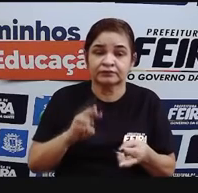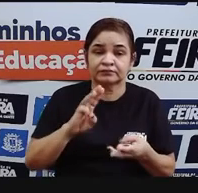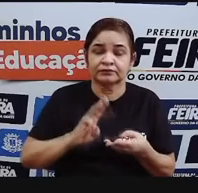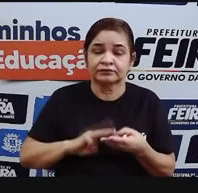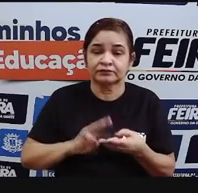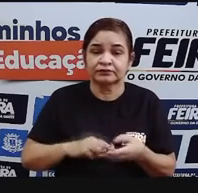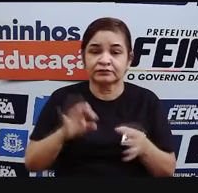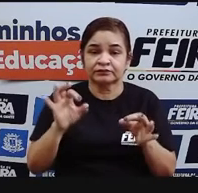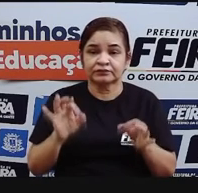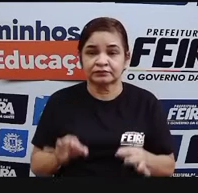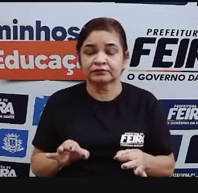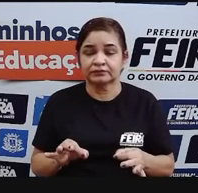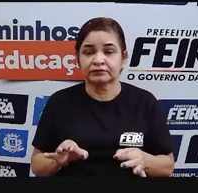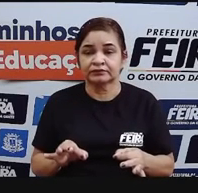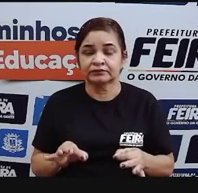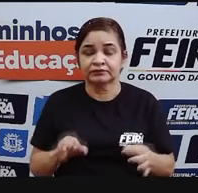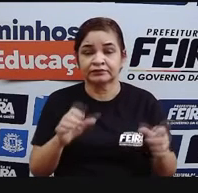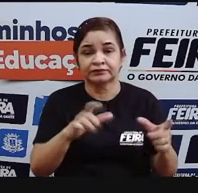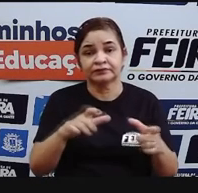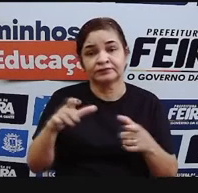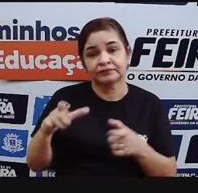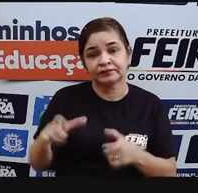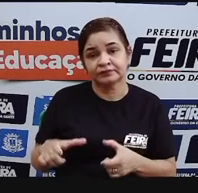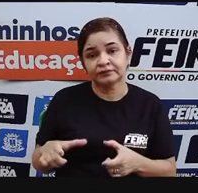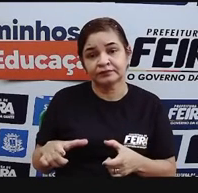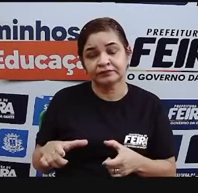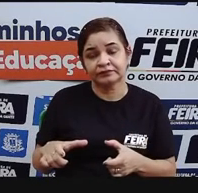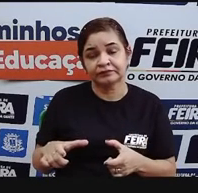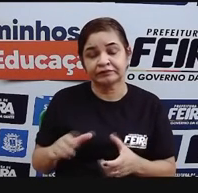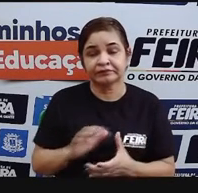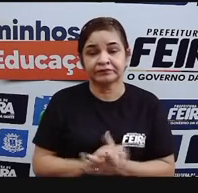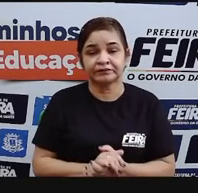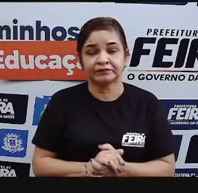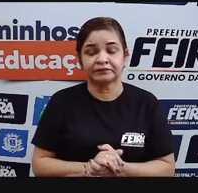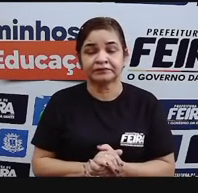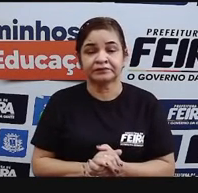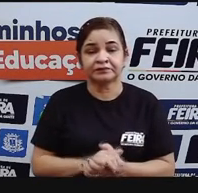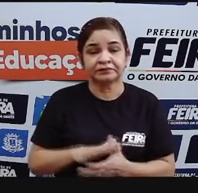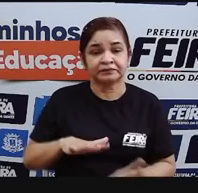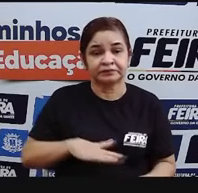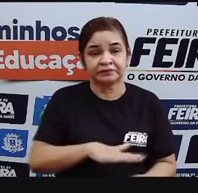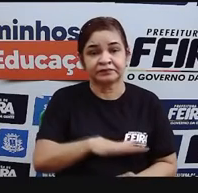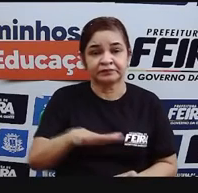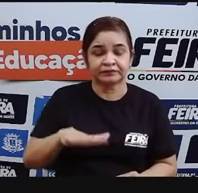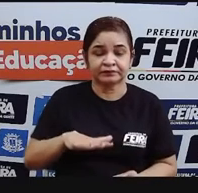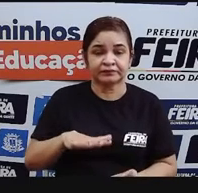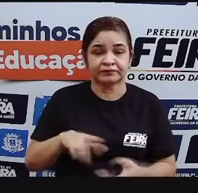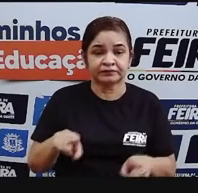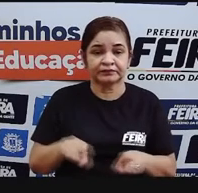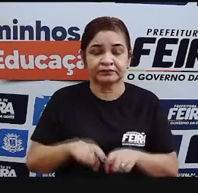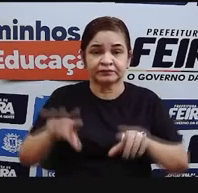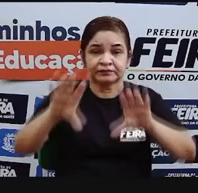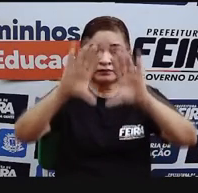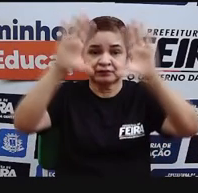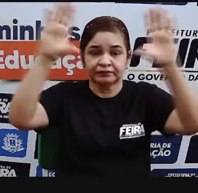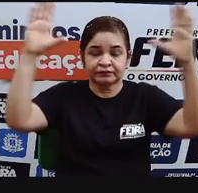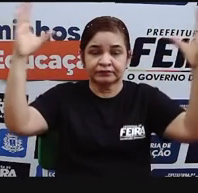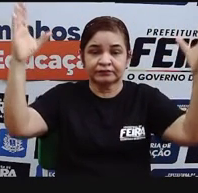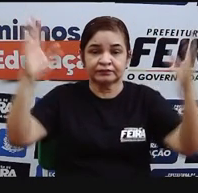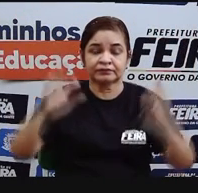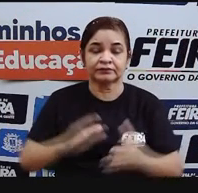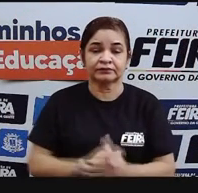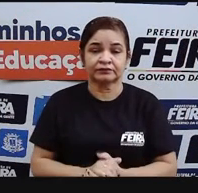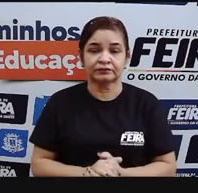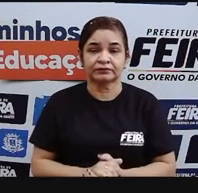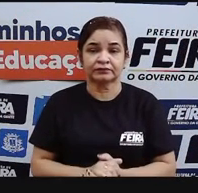entrada dessas espaçonaves no território terrestre e no espaço.